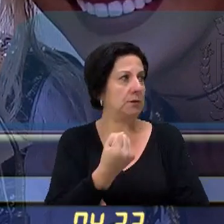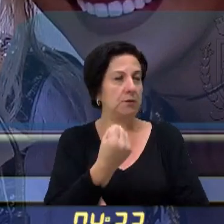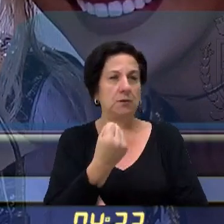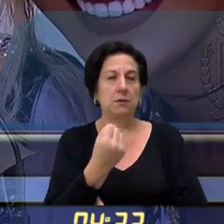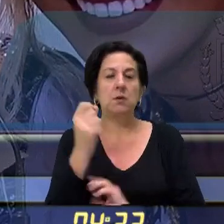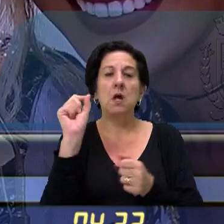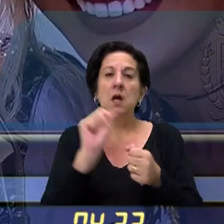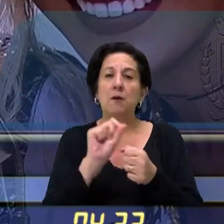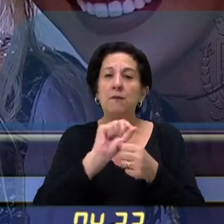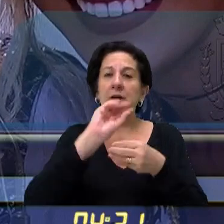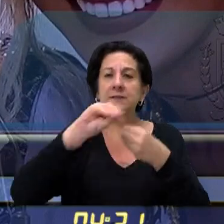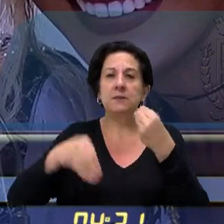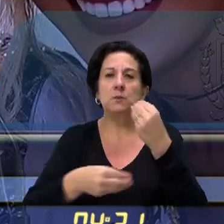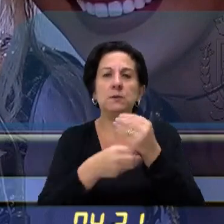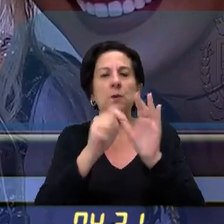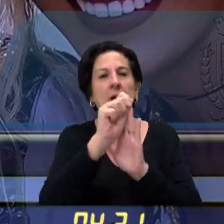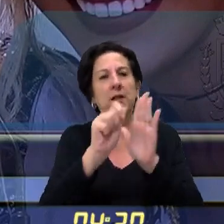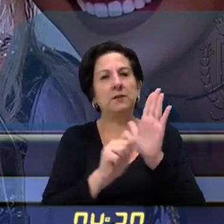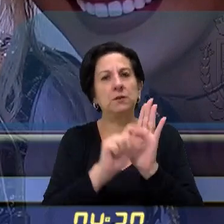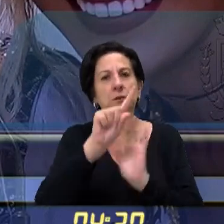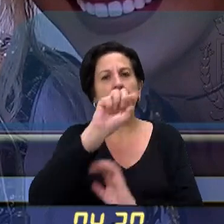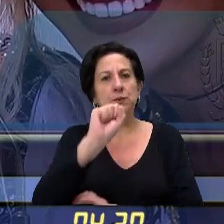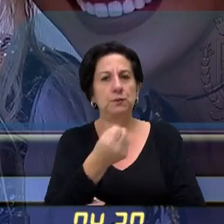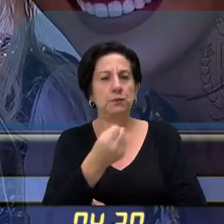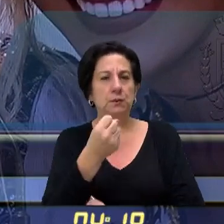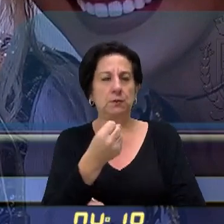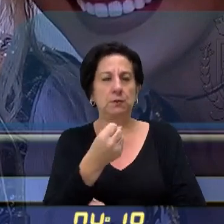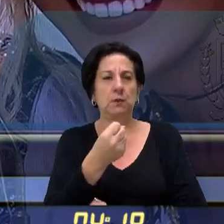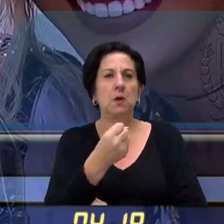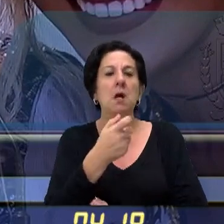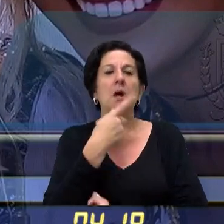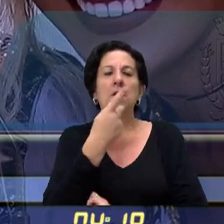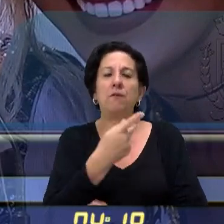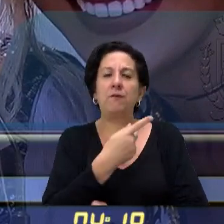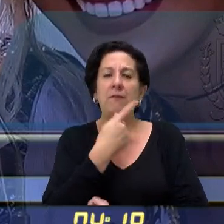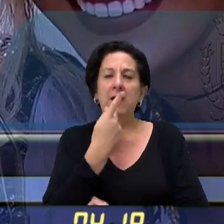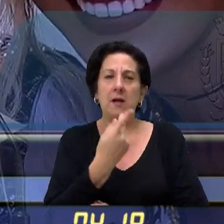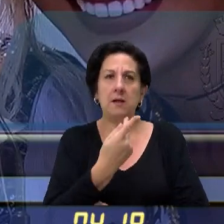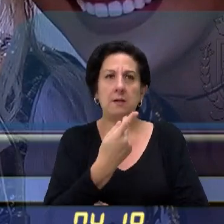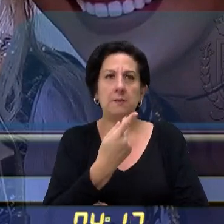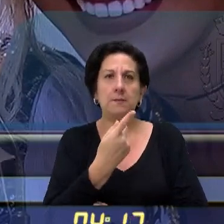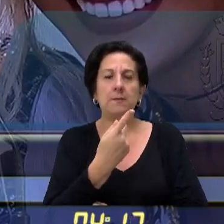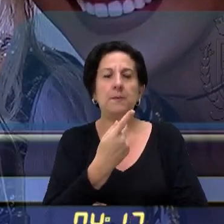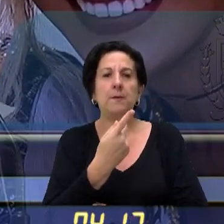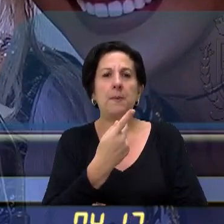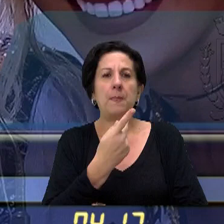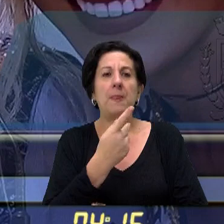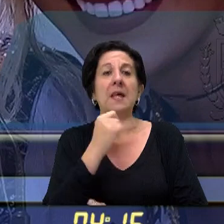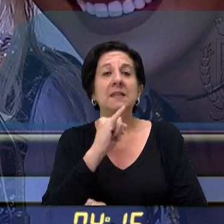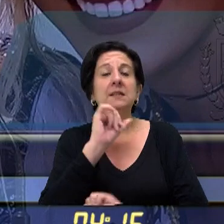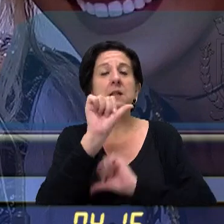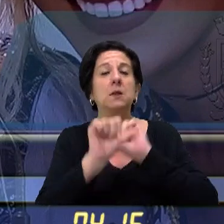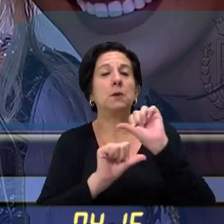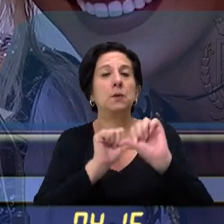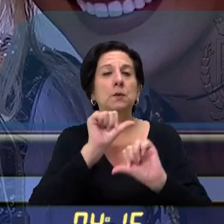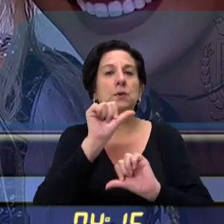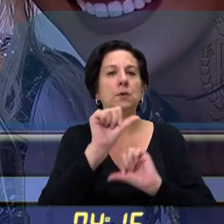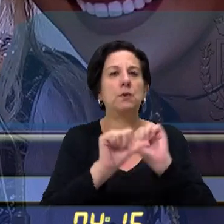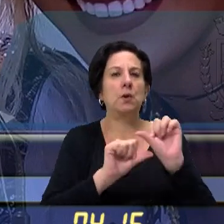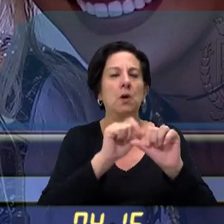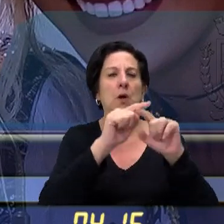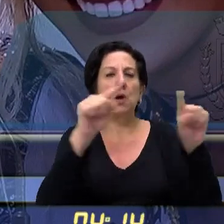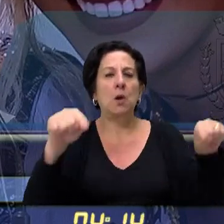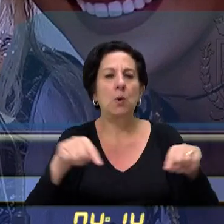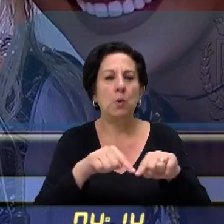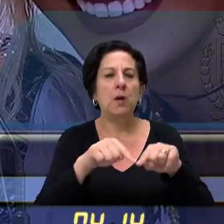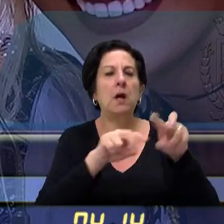gente faz então a inclusão do artigo 18A, que diz assim, em caso de alteração de zoneamento